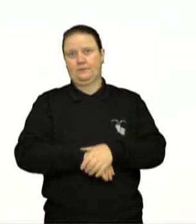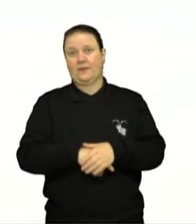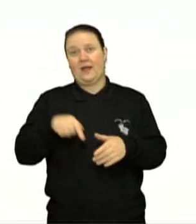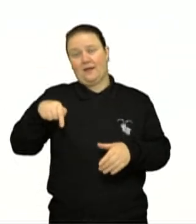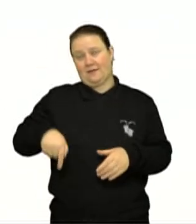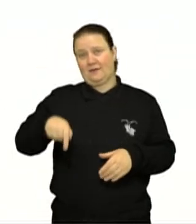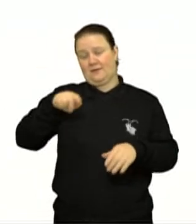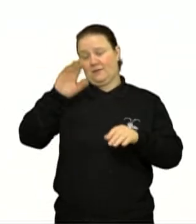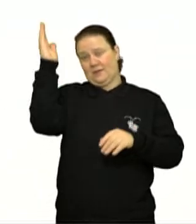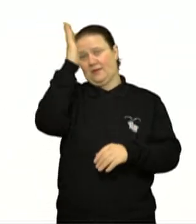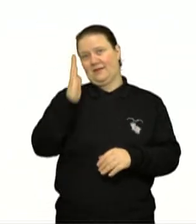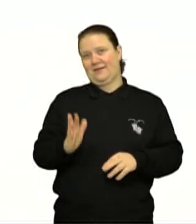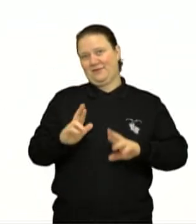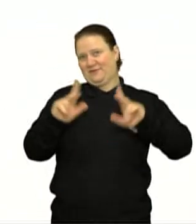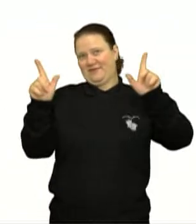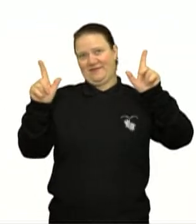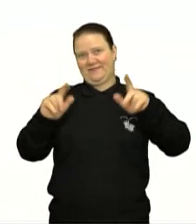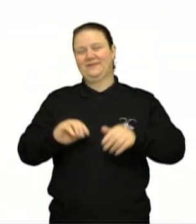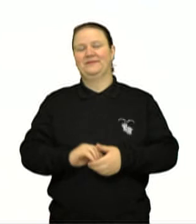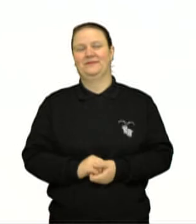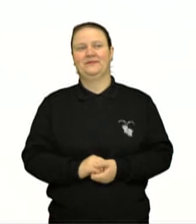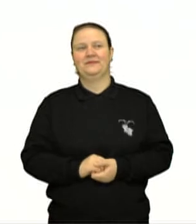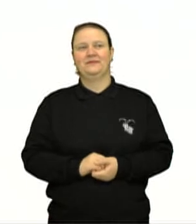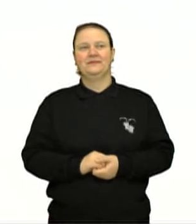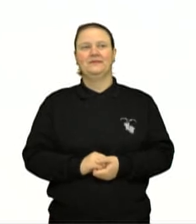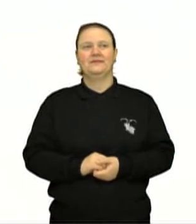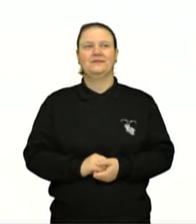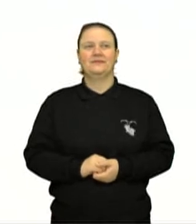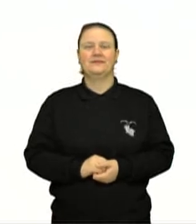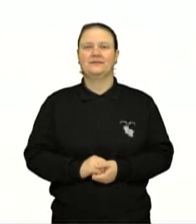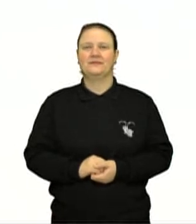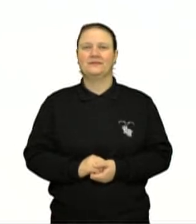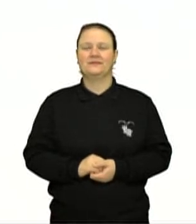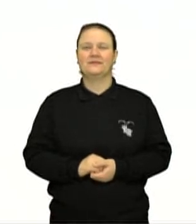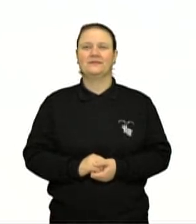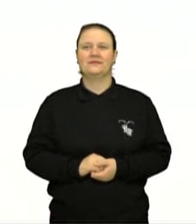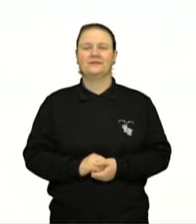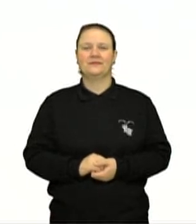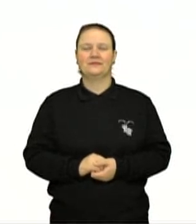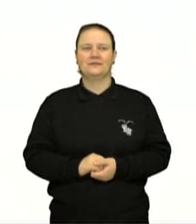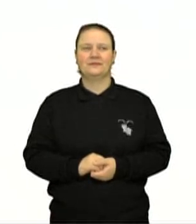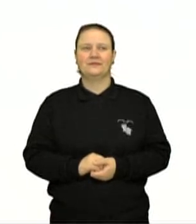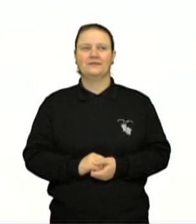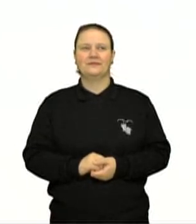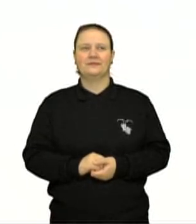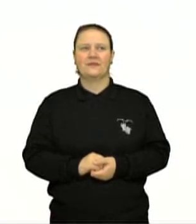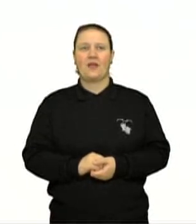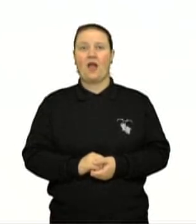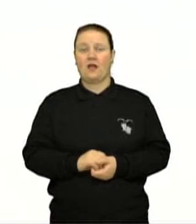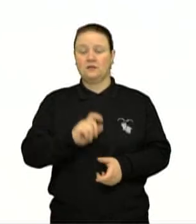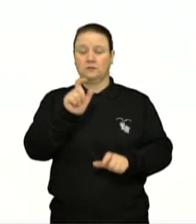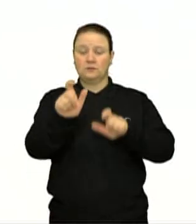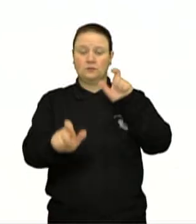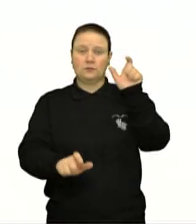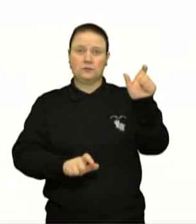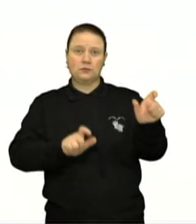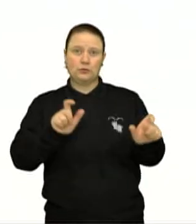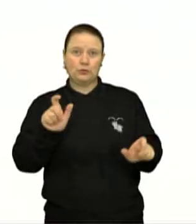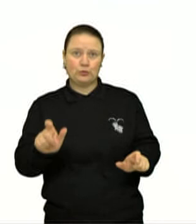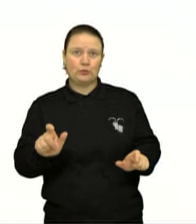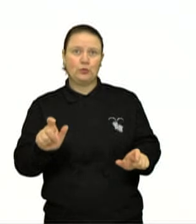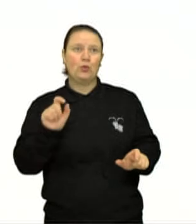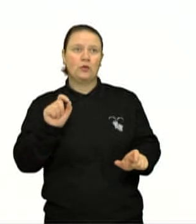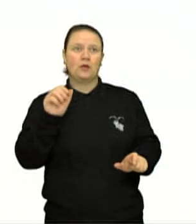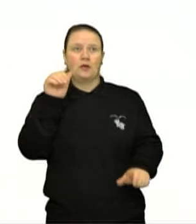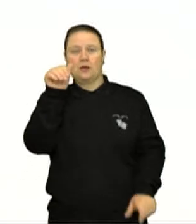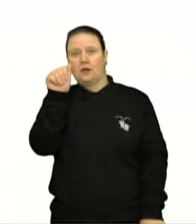alguém. Agora, qual é tu apodo? Las personas me chamam de Duda. Aí, gente, então